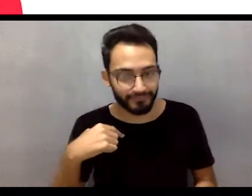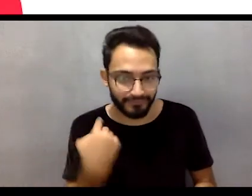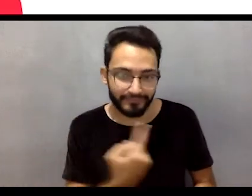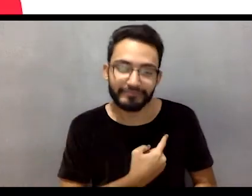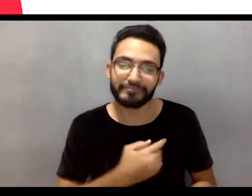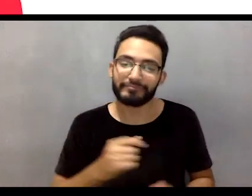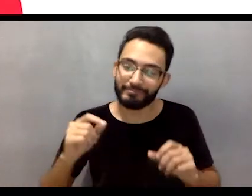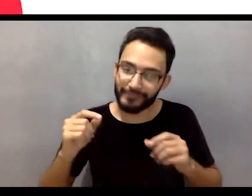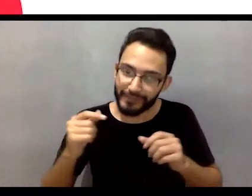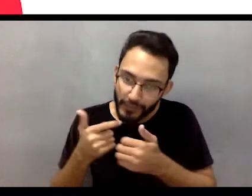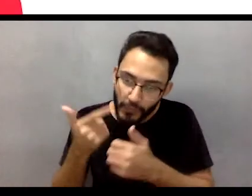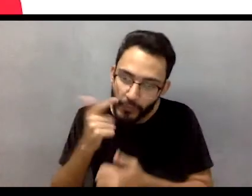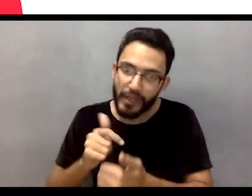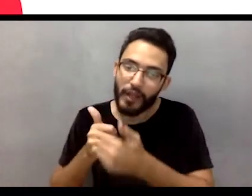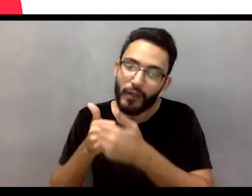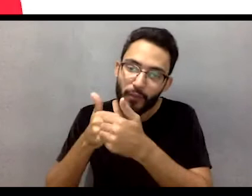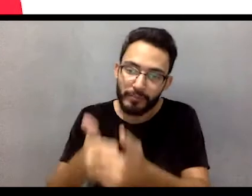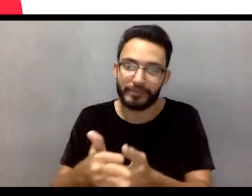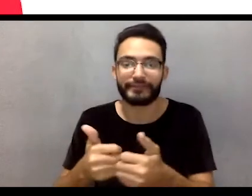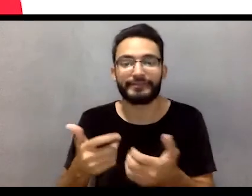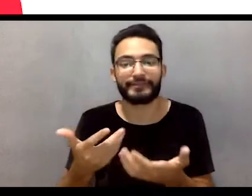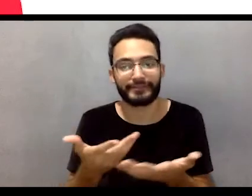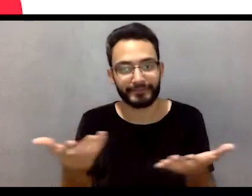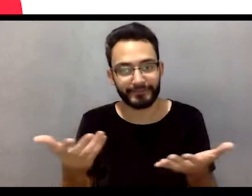somente acompanhamos eles.